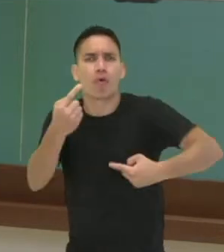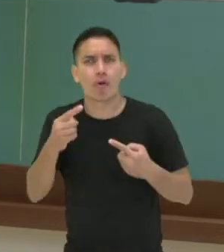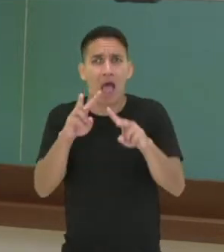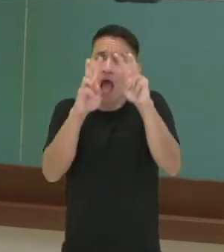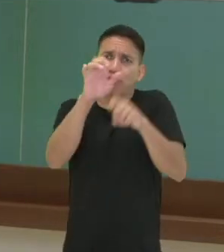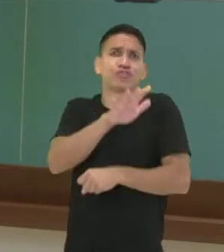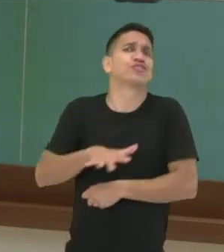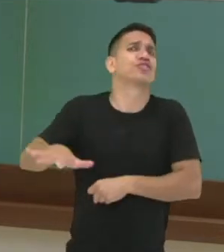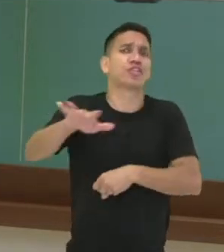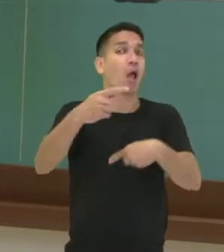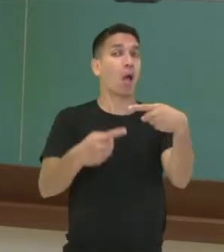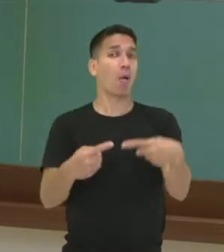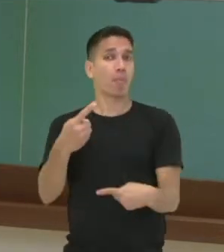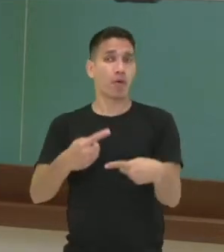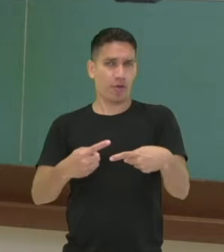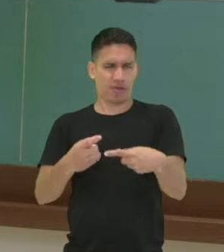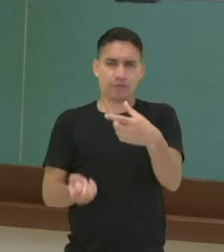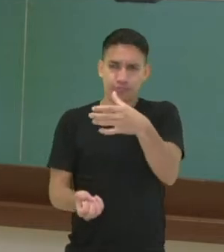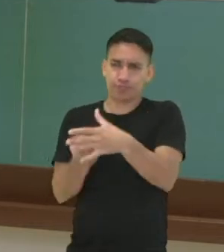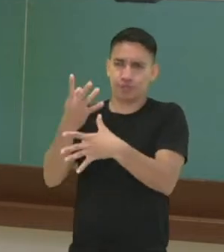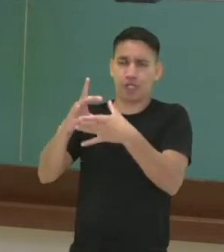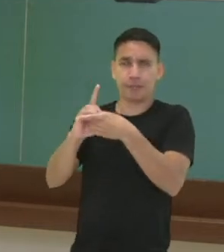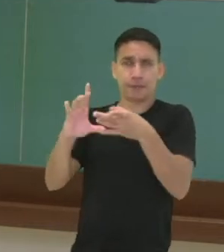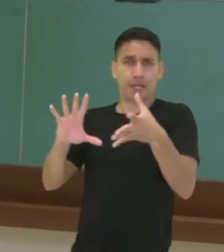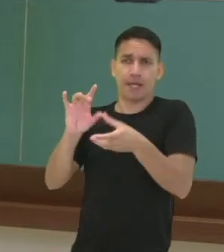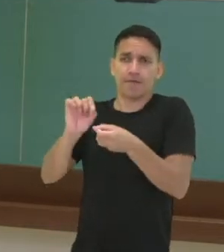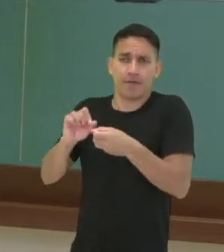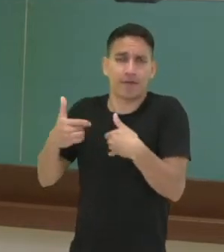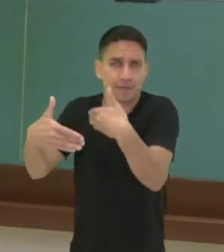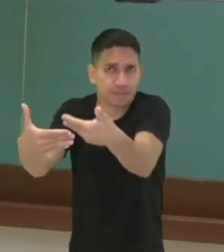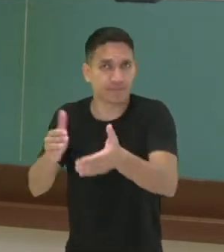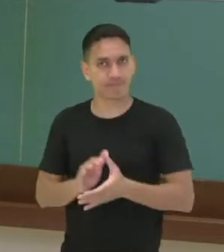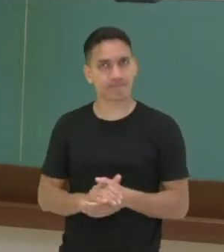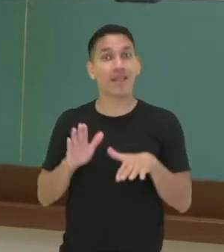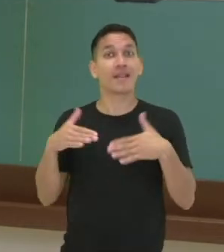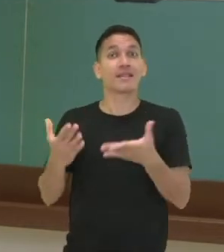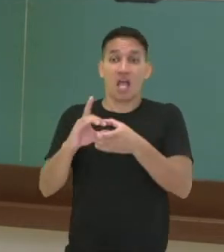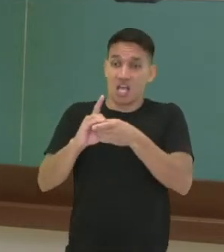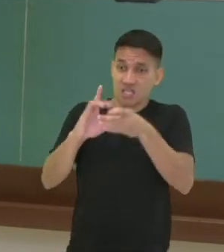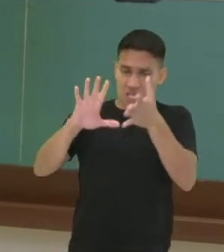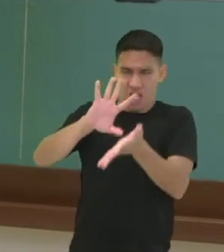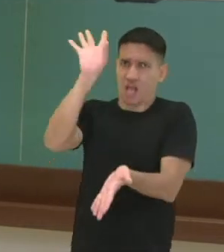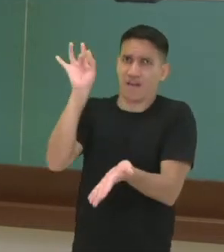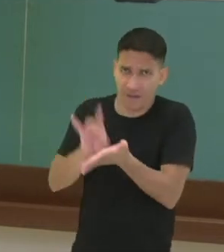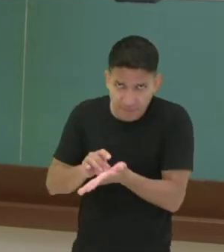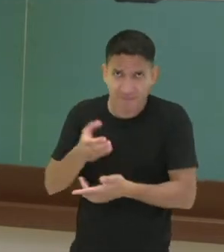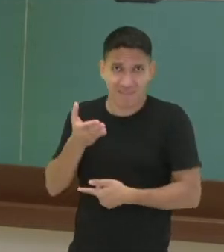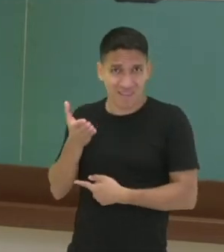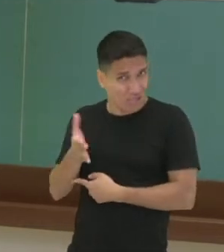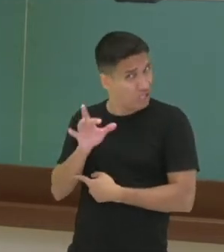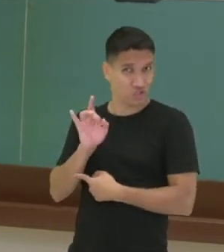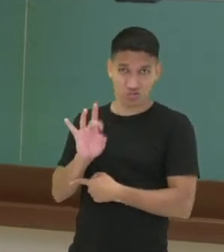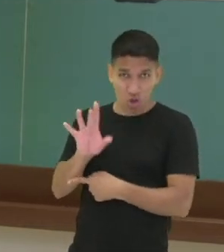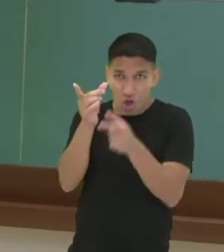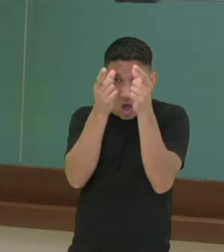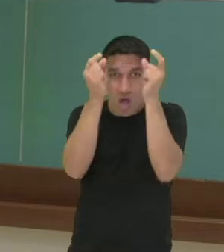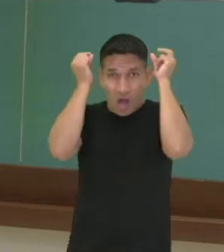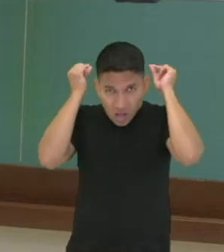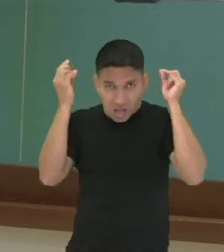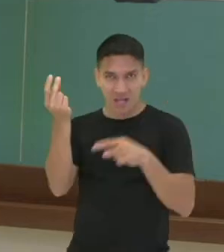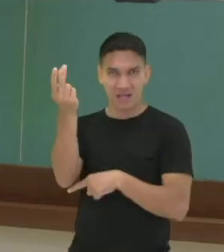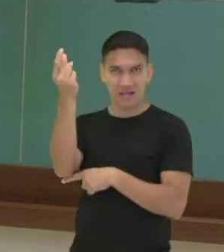de realização da democracia, por exemplo? E a democracia, será que surgiu de fato apenas na Grécia